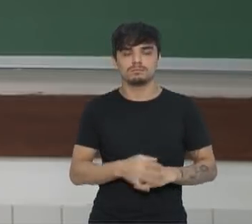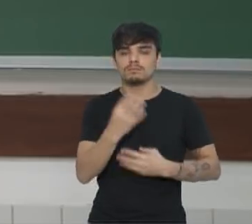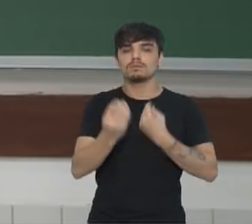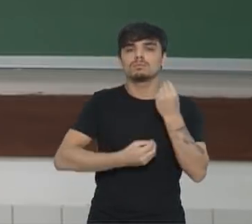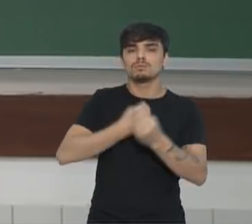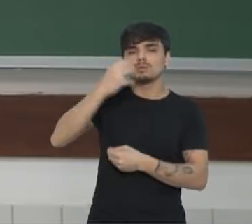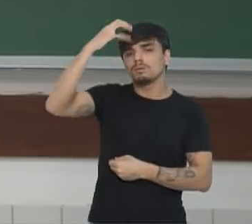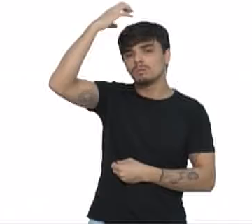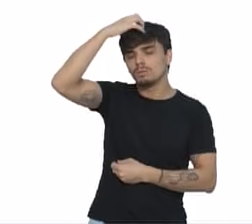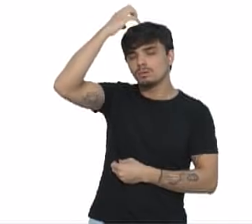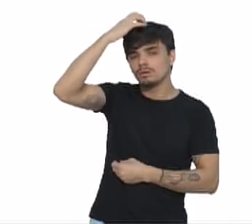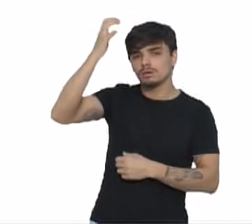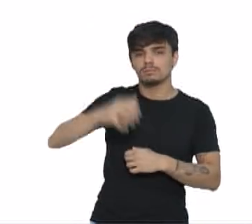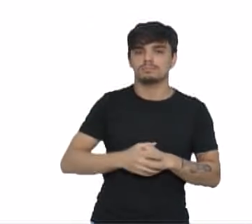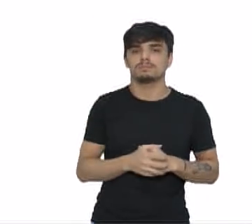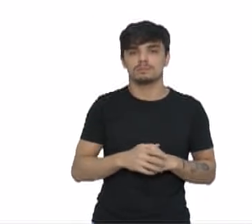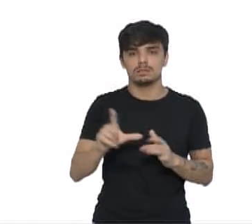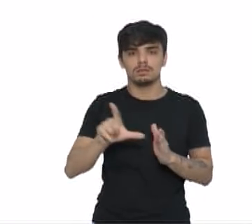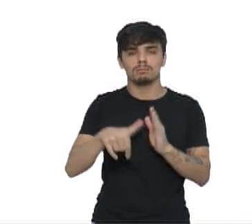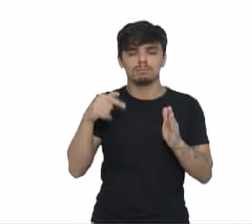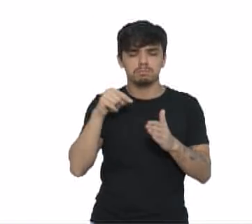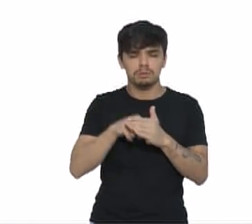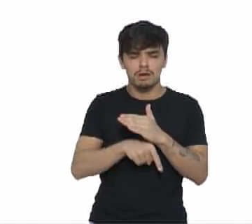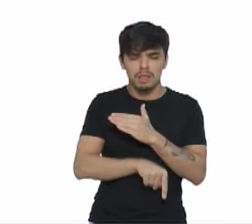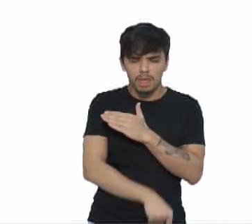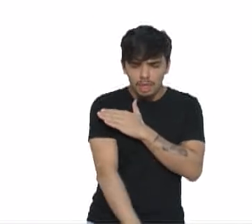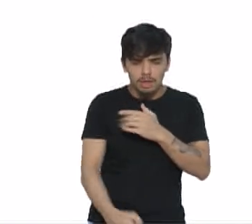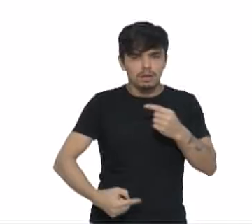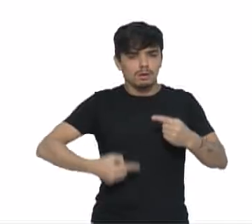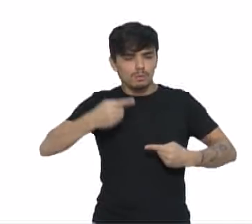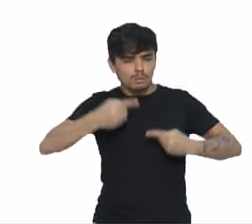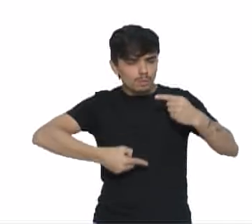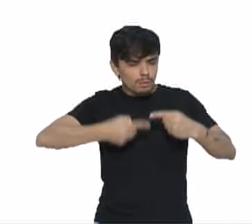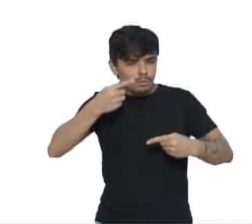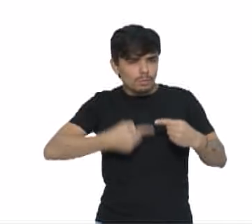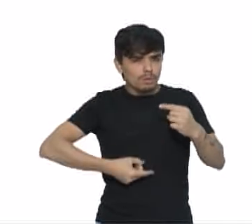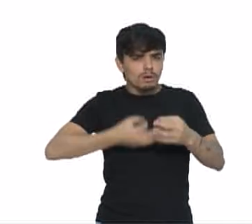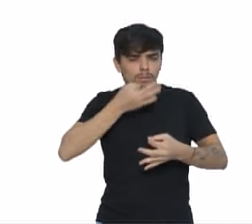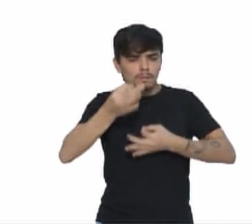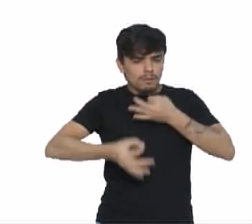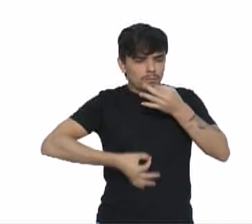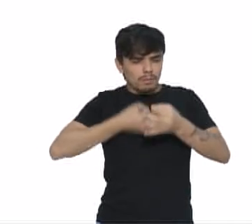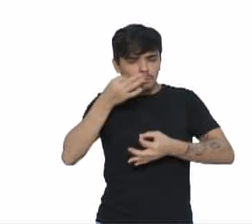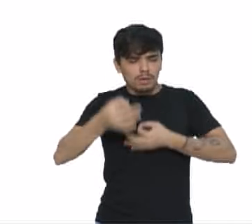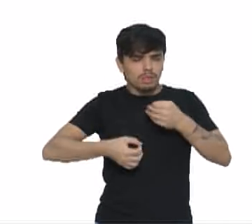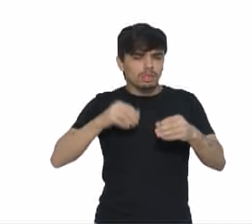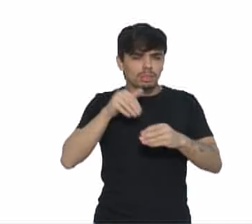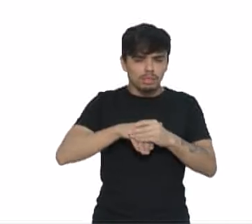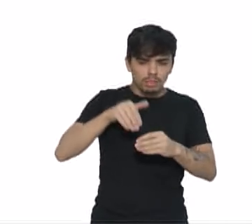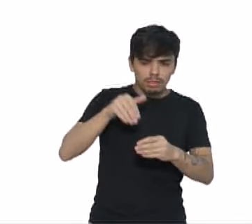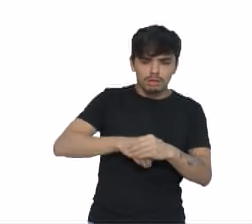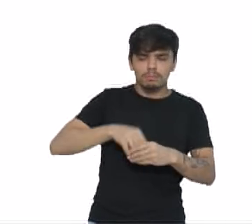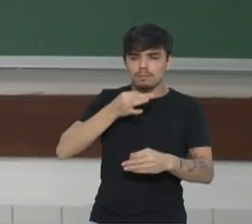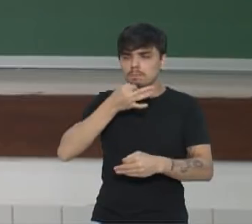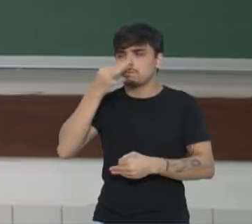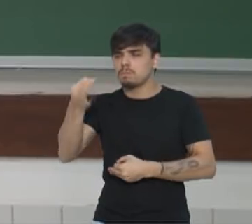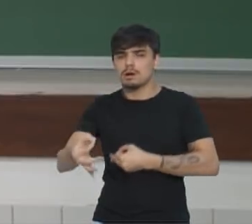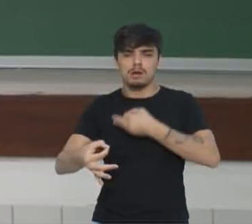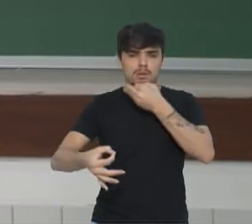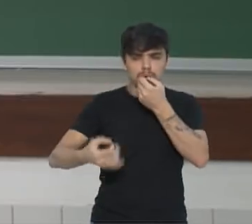Bom, após intenso debate, discussões, assembleia e votação e argumentos